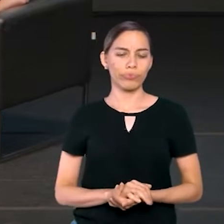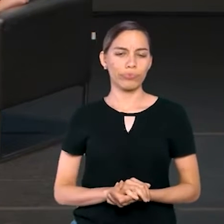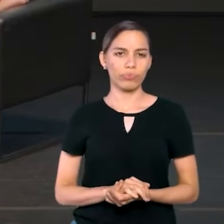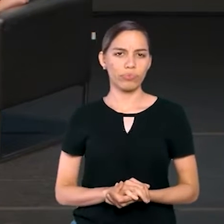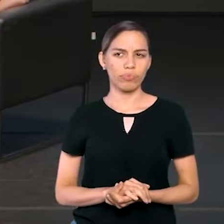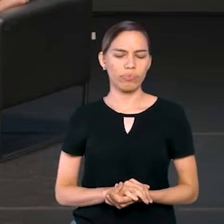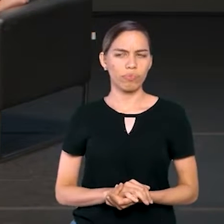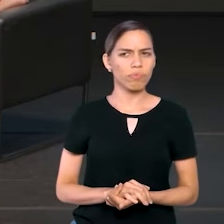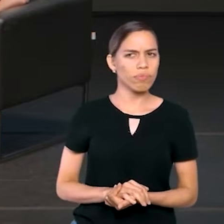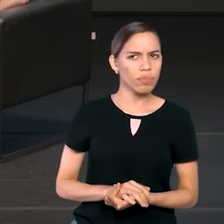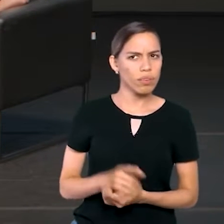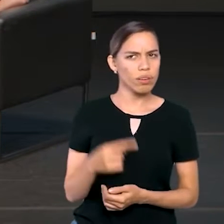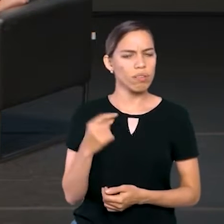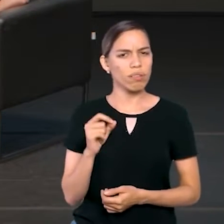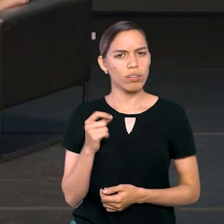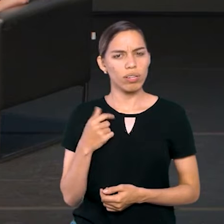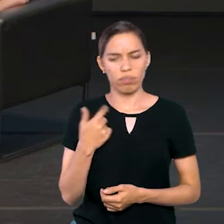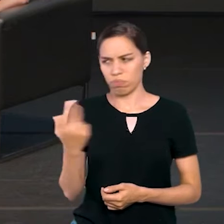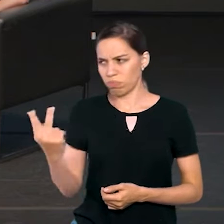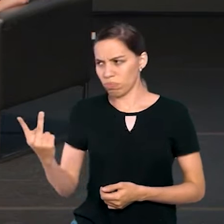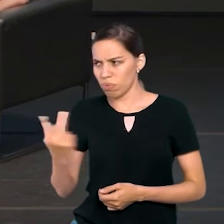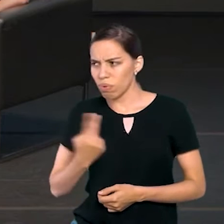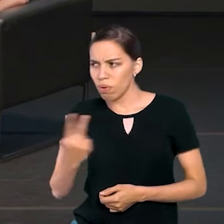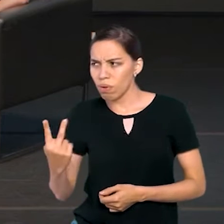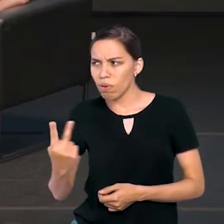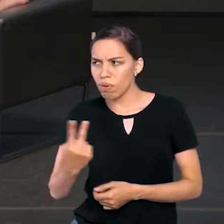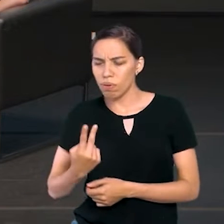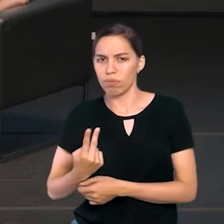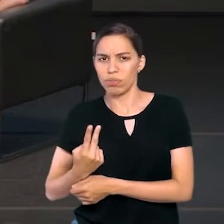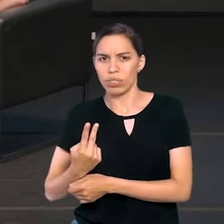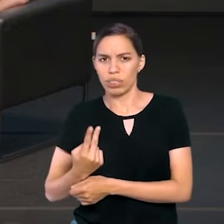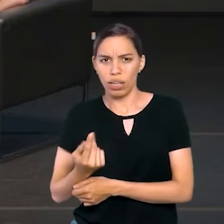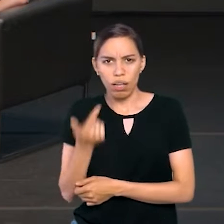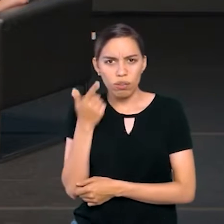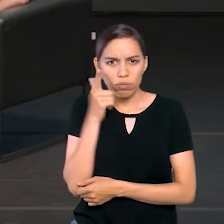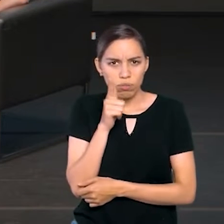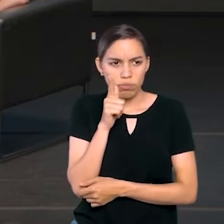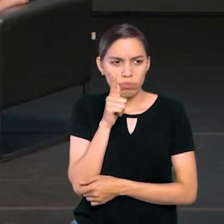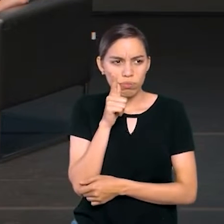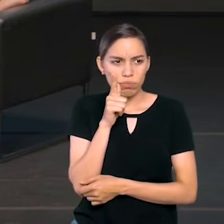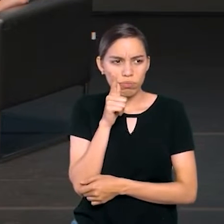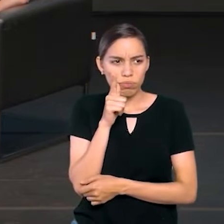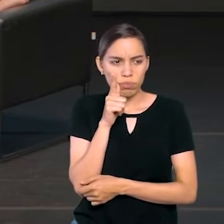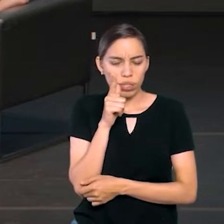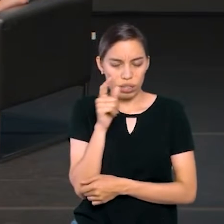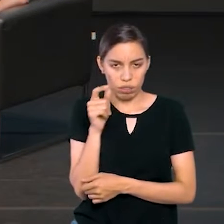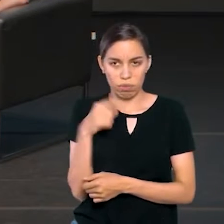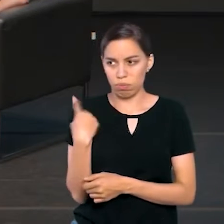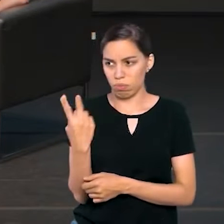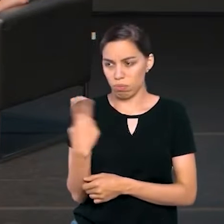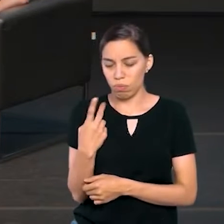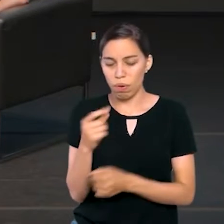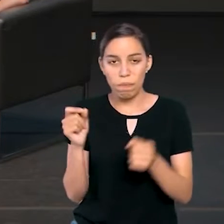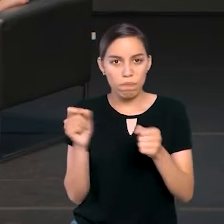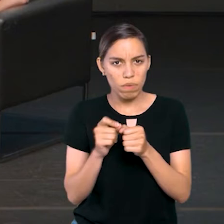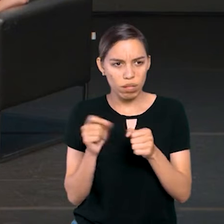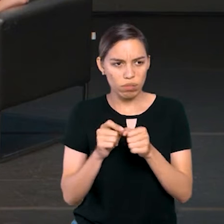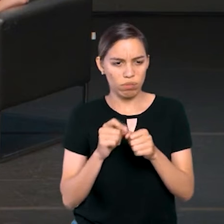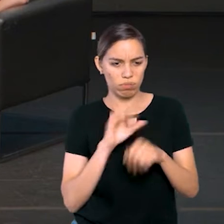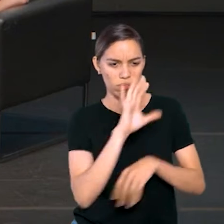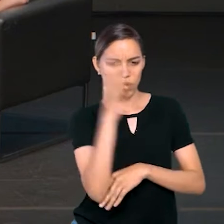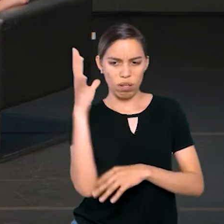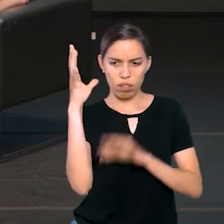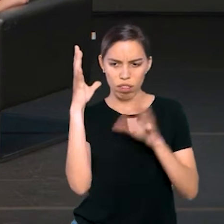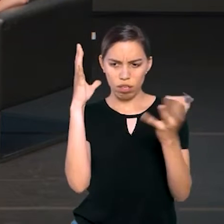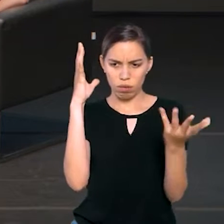Será que nós estamos também, Geni, reproduzindo a prática extrativista que predou